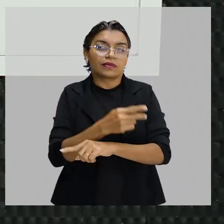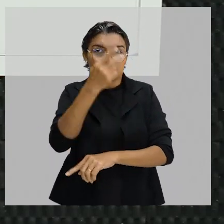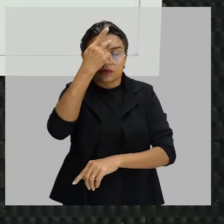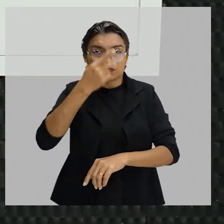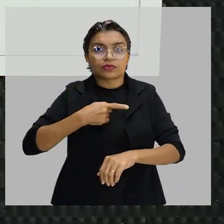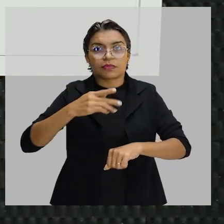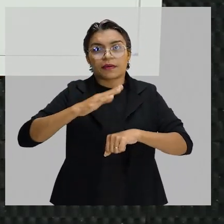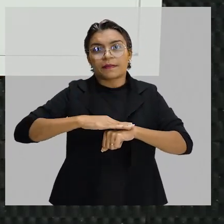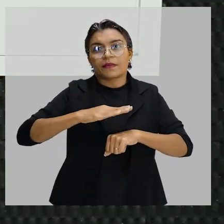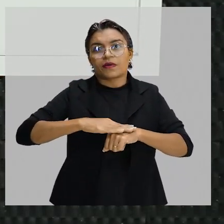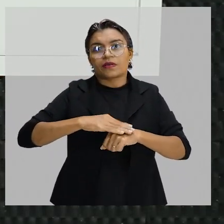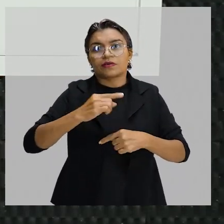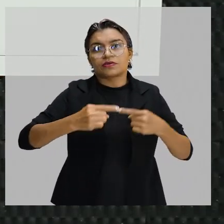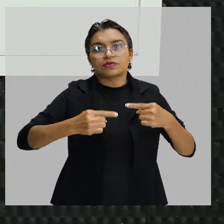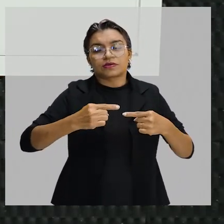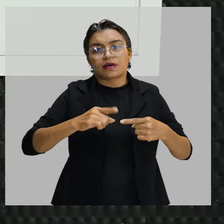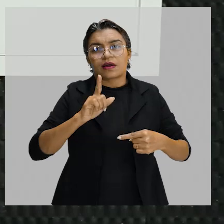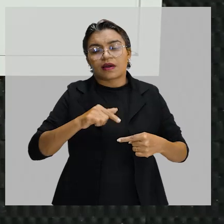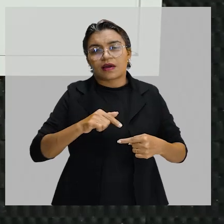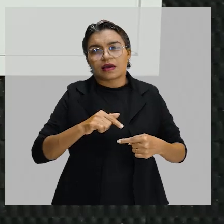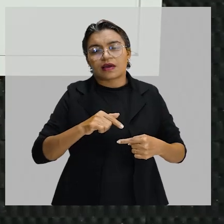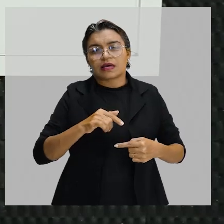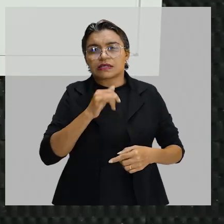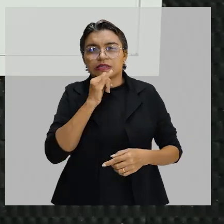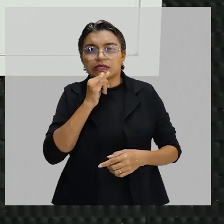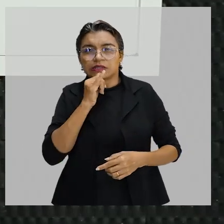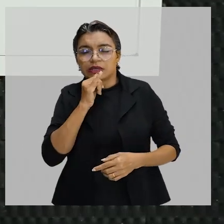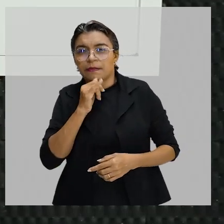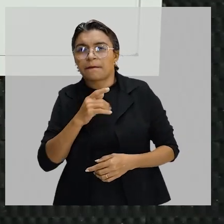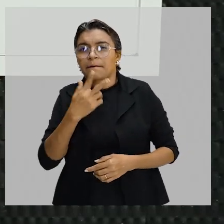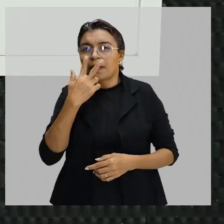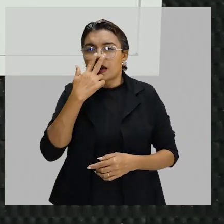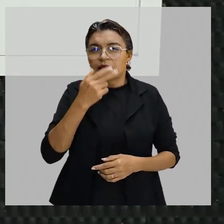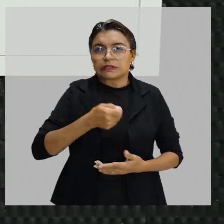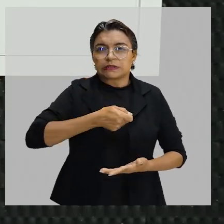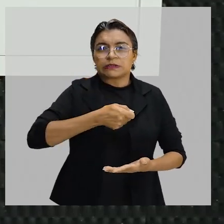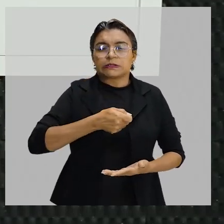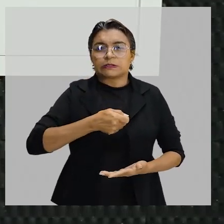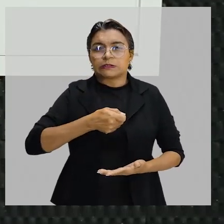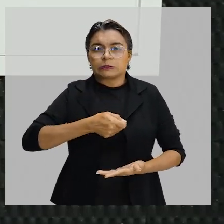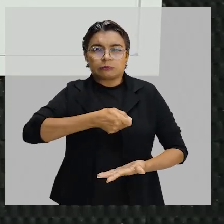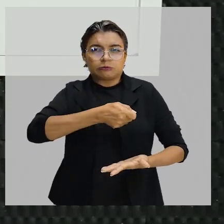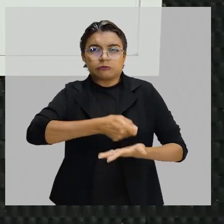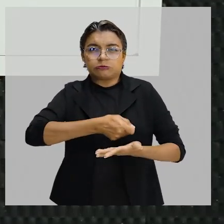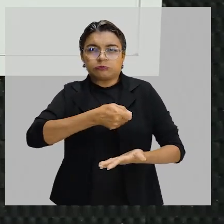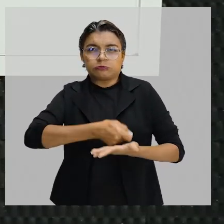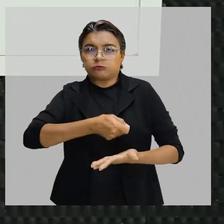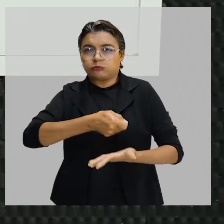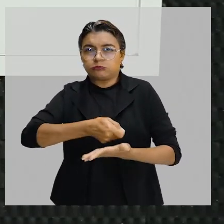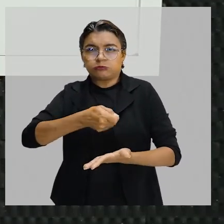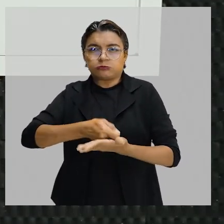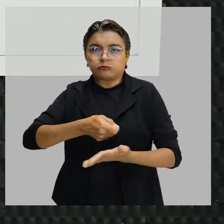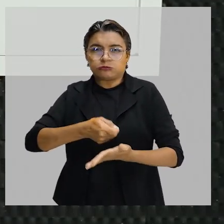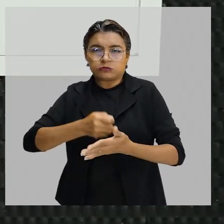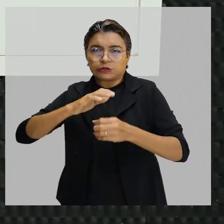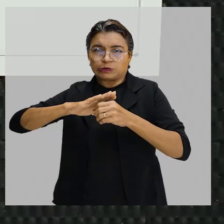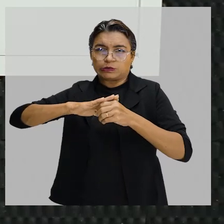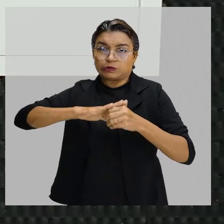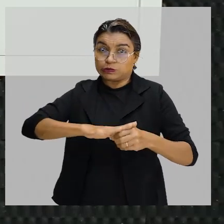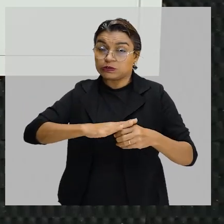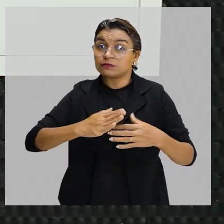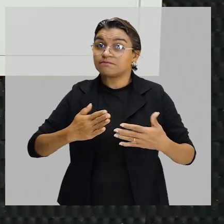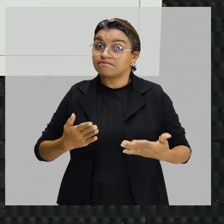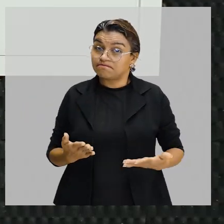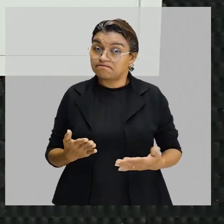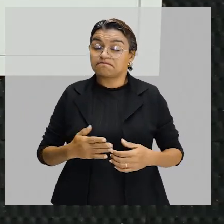são os processos, né, ditatoriais, tirânicos, extremamente opressivos,